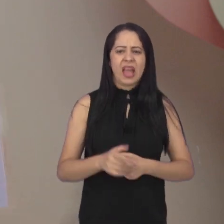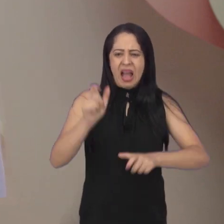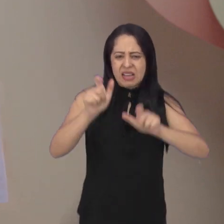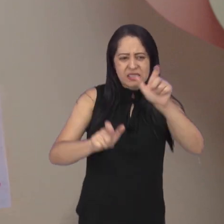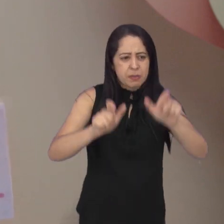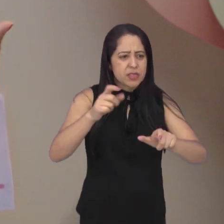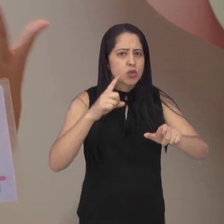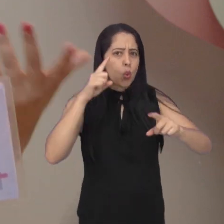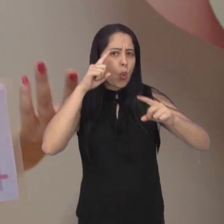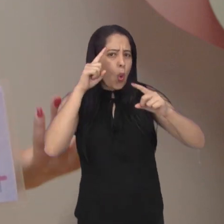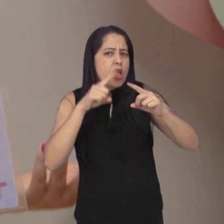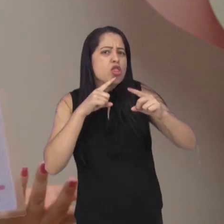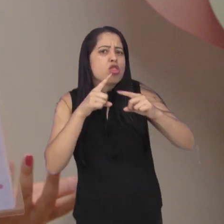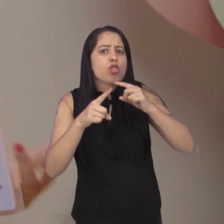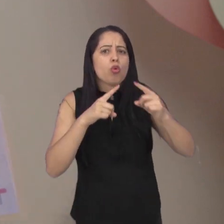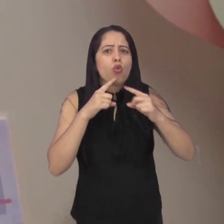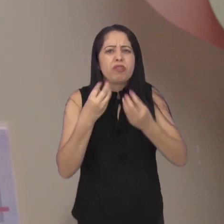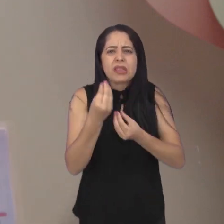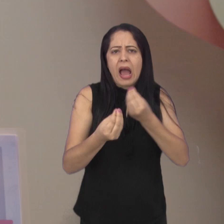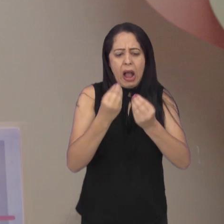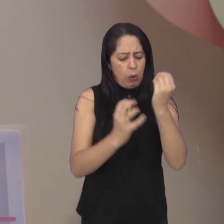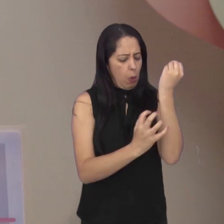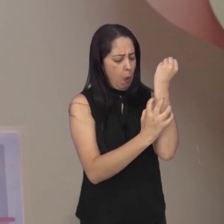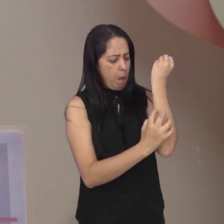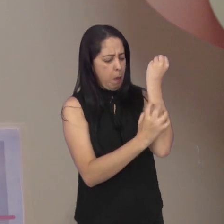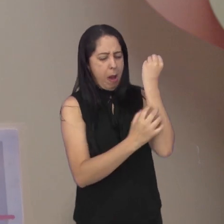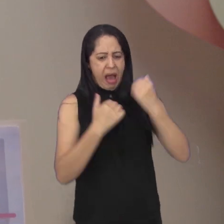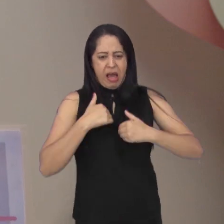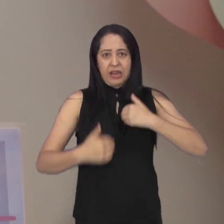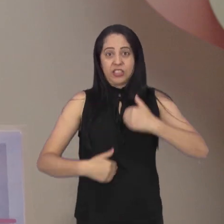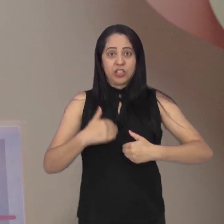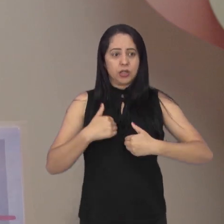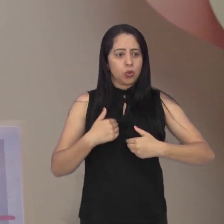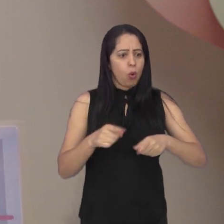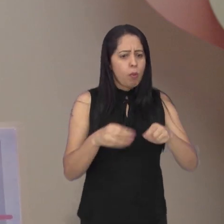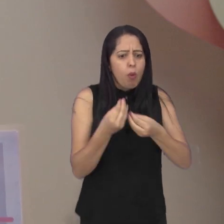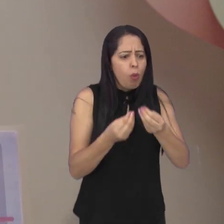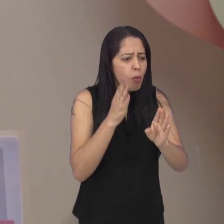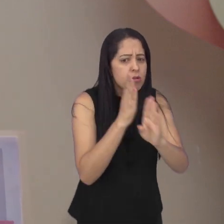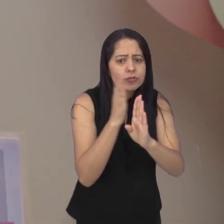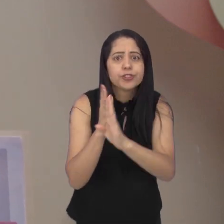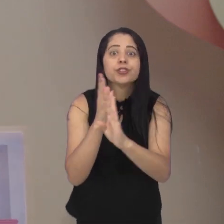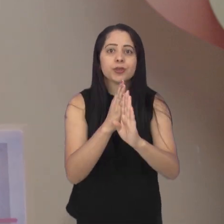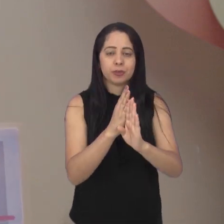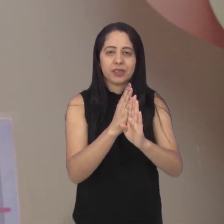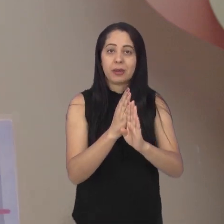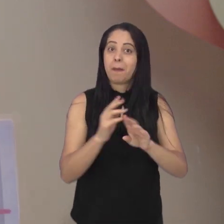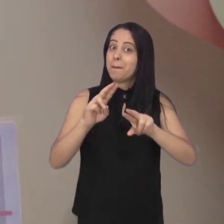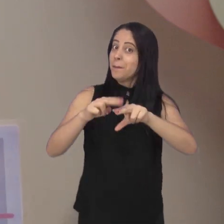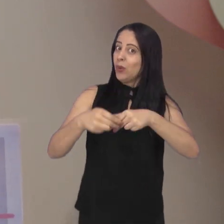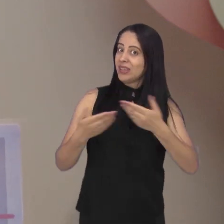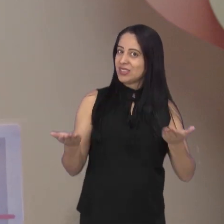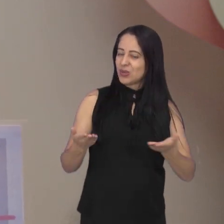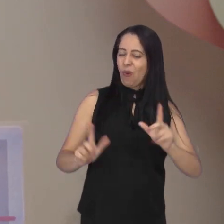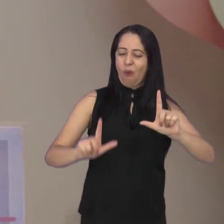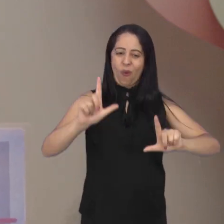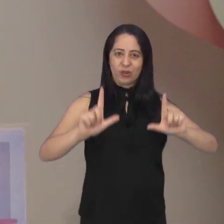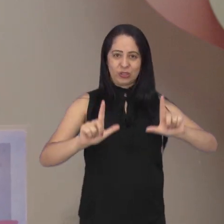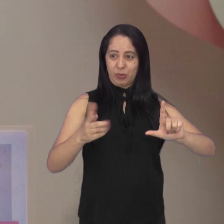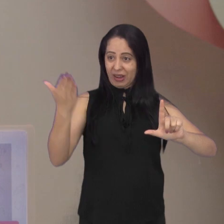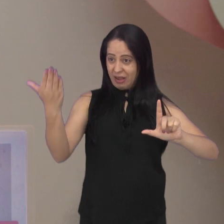de como funciona a alergia no corpo e como conseguir identificá-la. Sendo assim, no programa de hoje recebemos